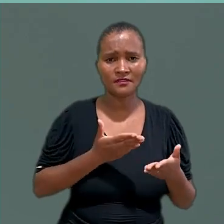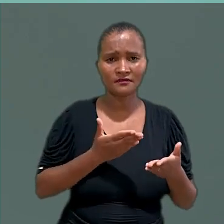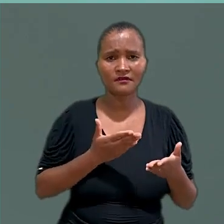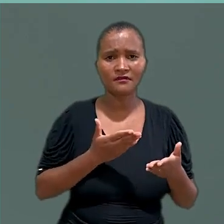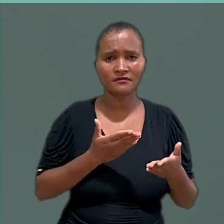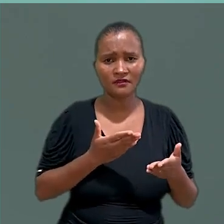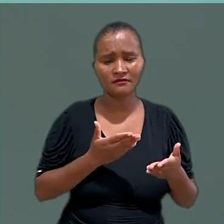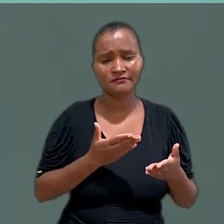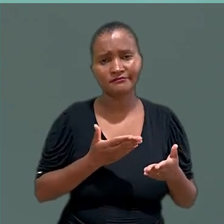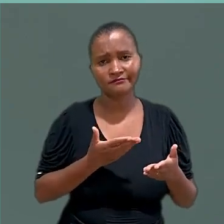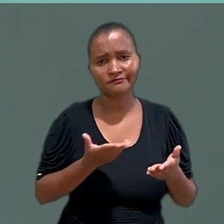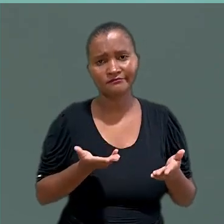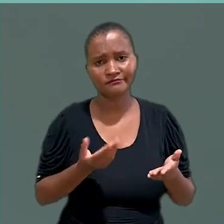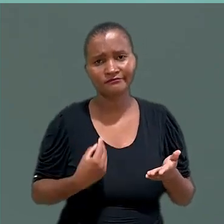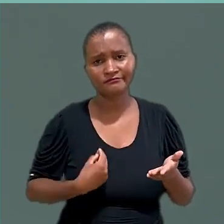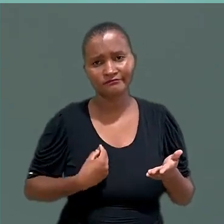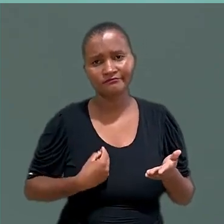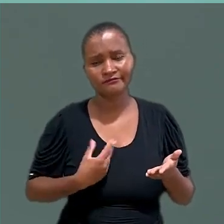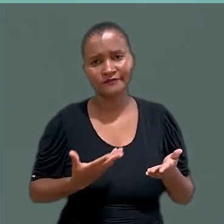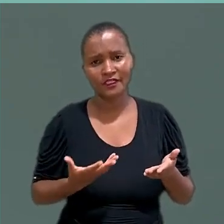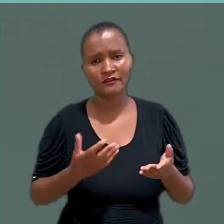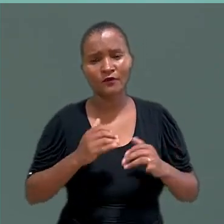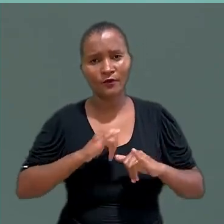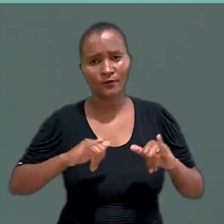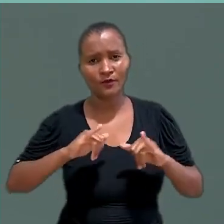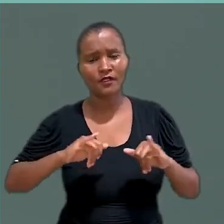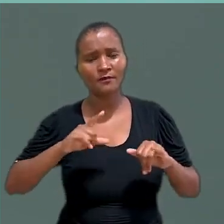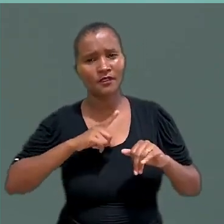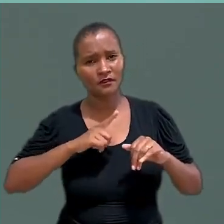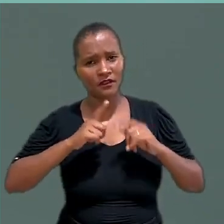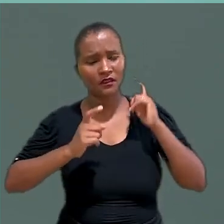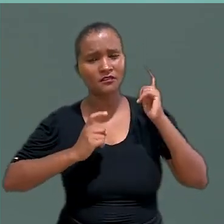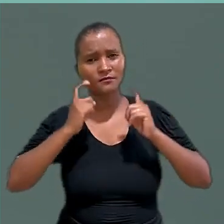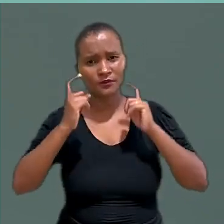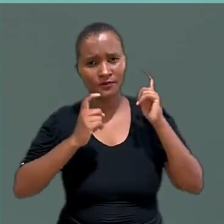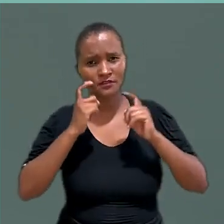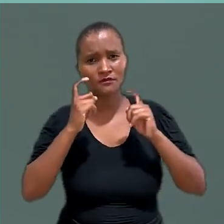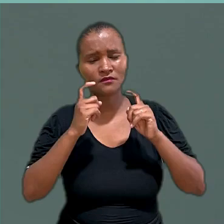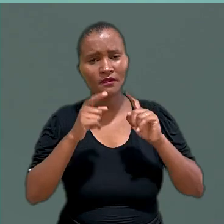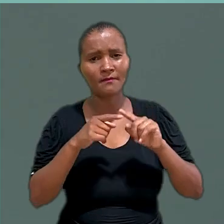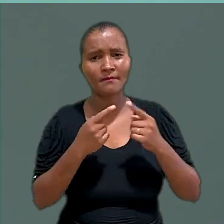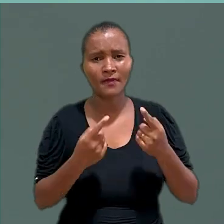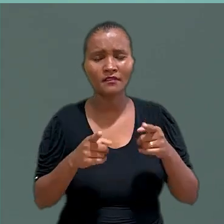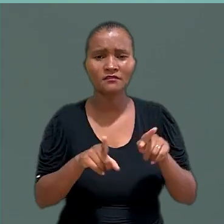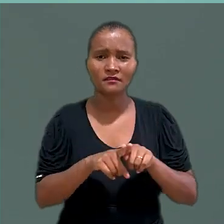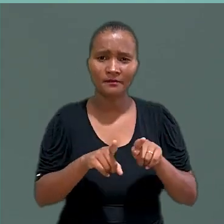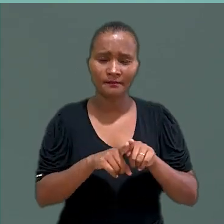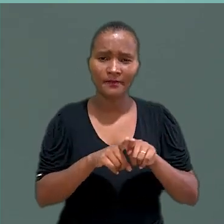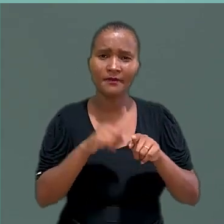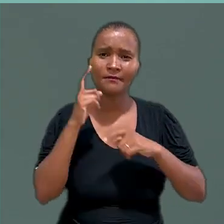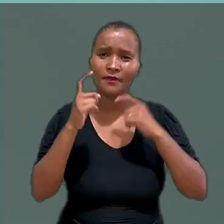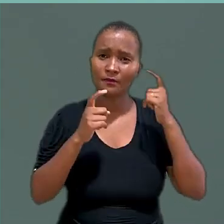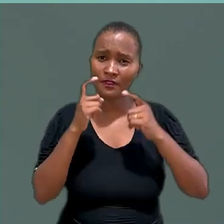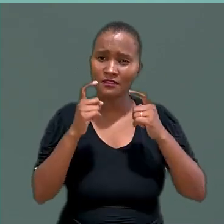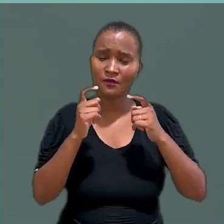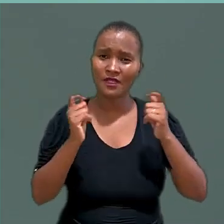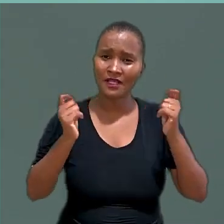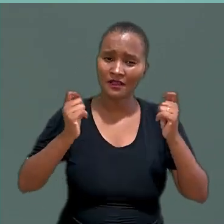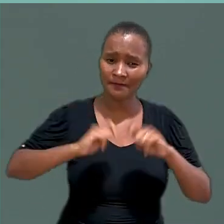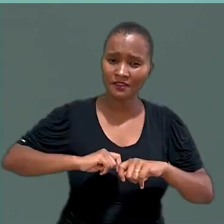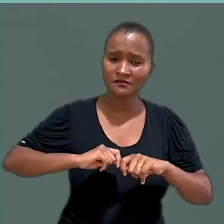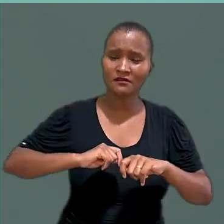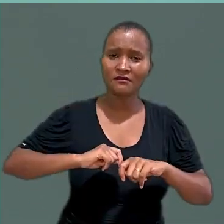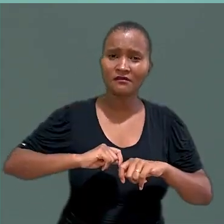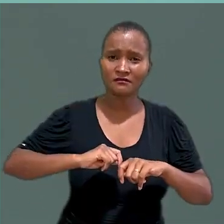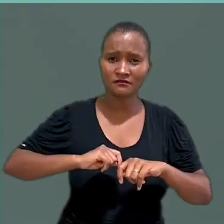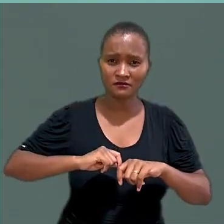sua contingência, nessa sua condição. Então, o programa tem essa preocupação, mas tem a preocupação também de